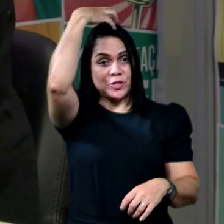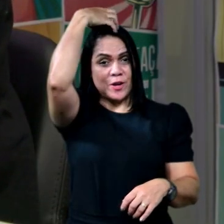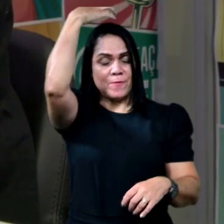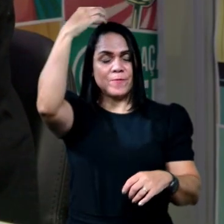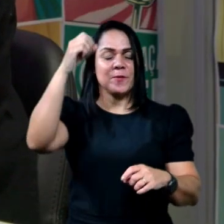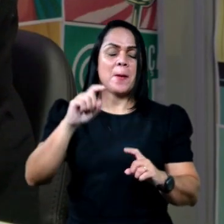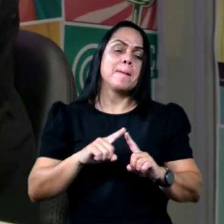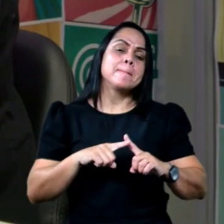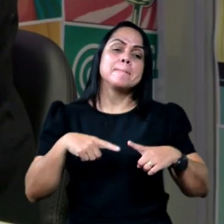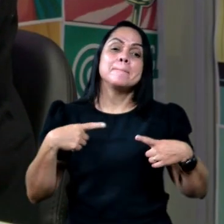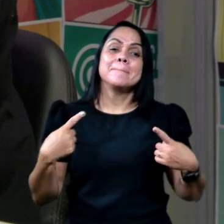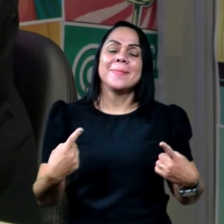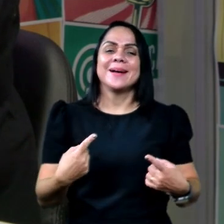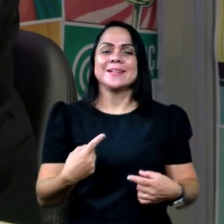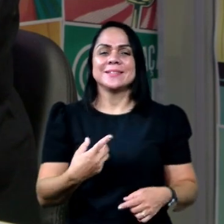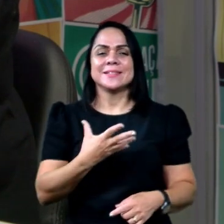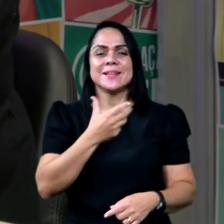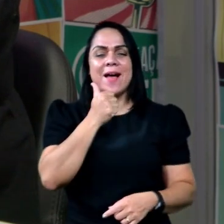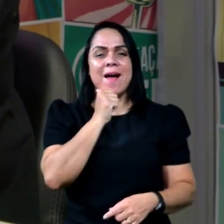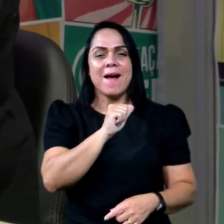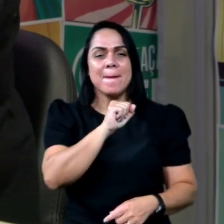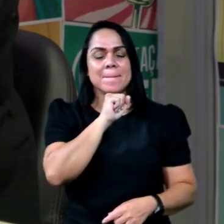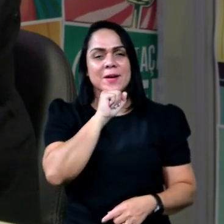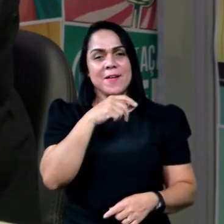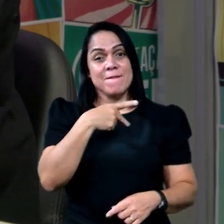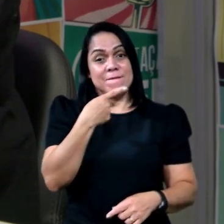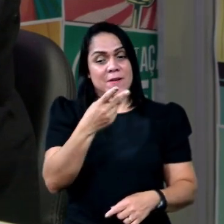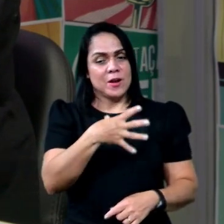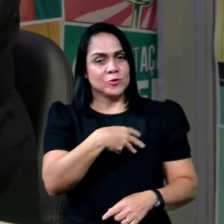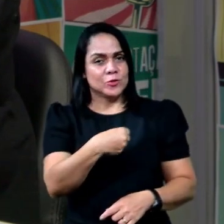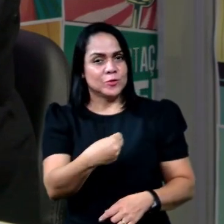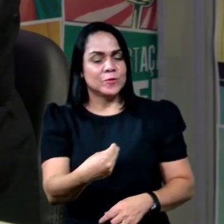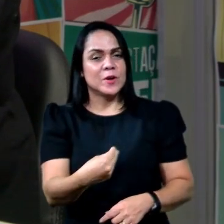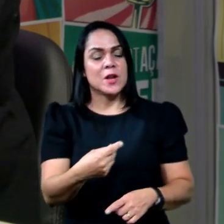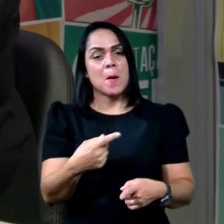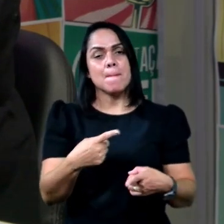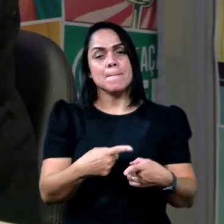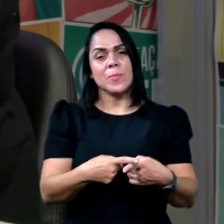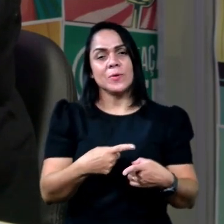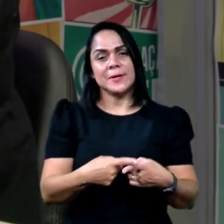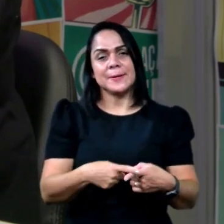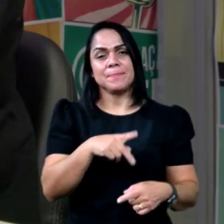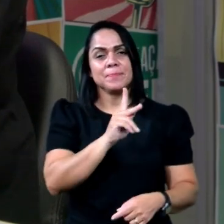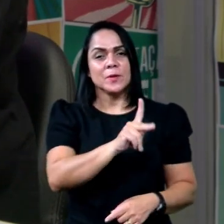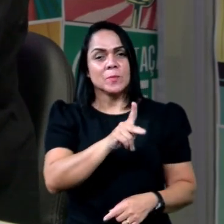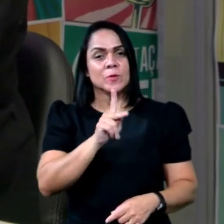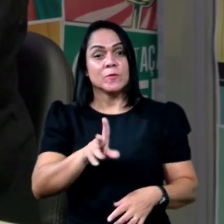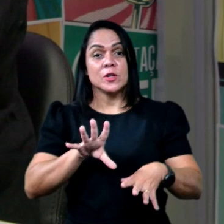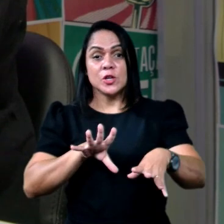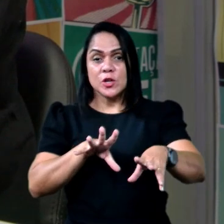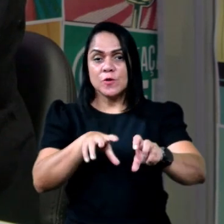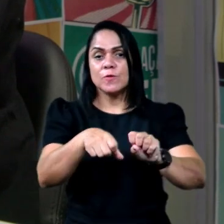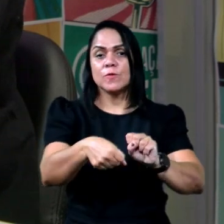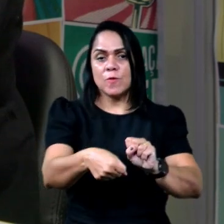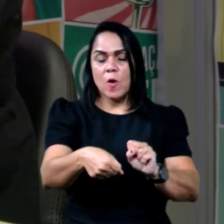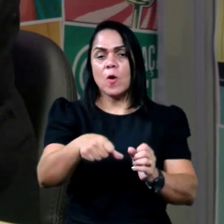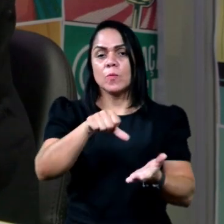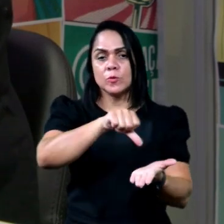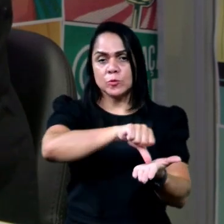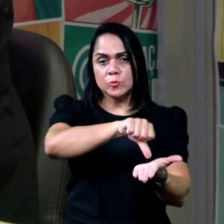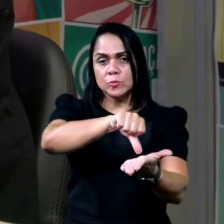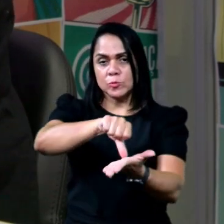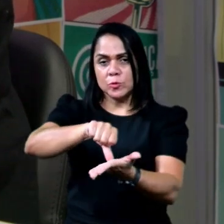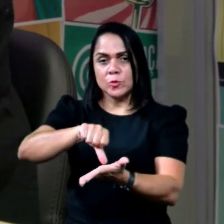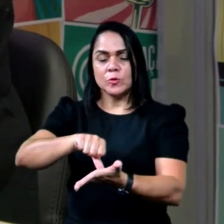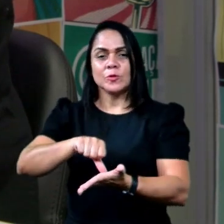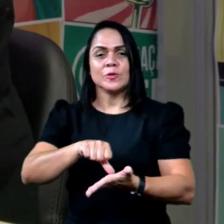né? É a mãe falando dos filhos. Porque eu acredito que os professores que formam o nosso campus, eles têm uma visão